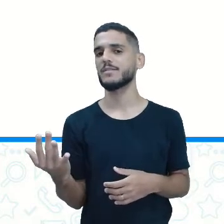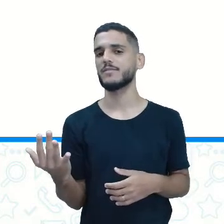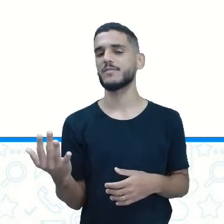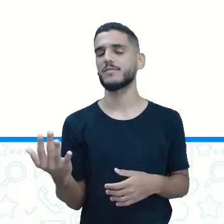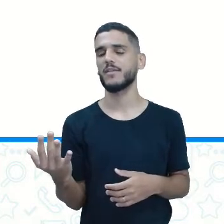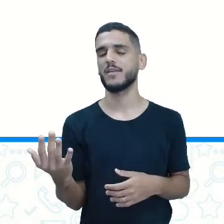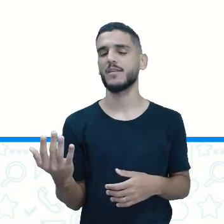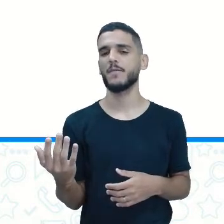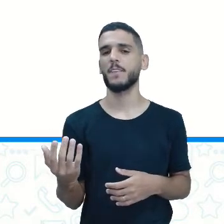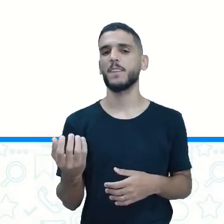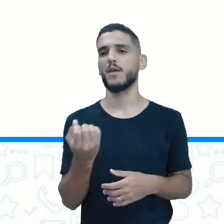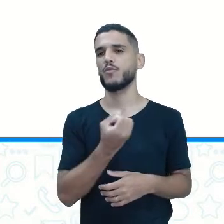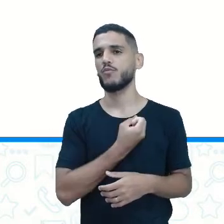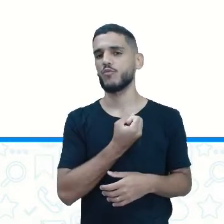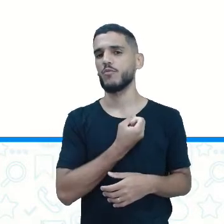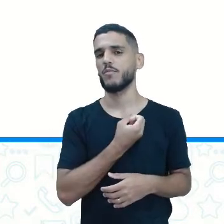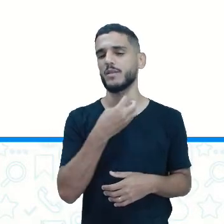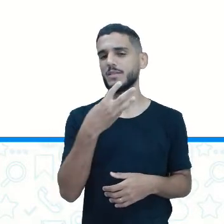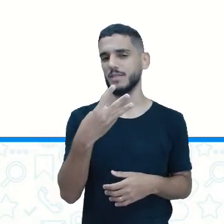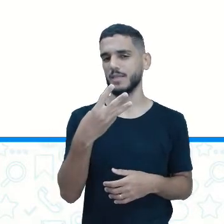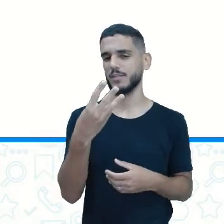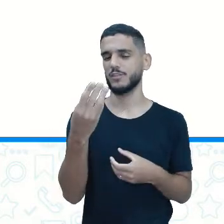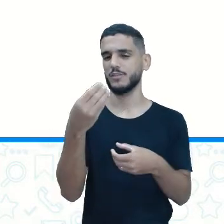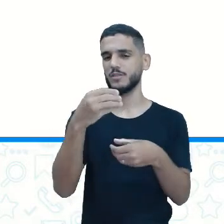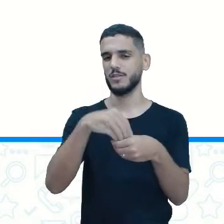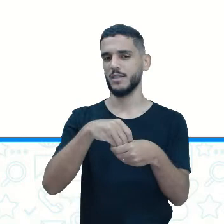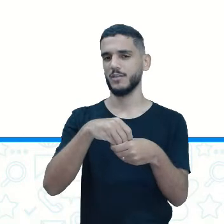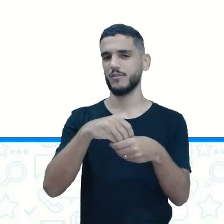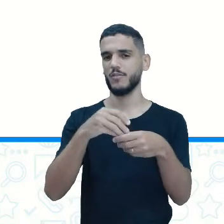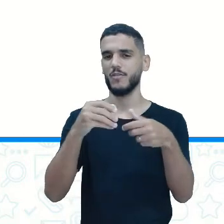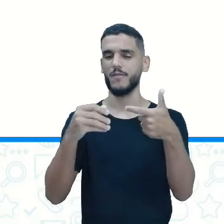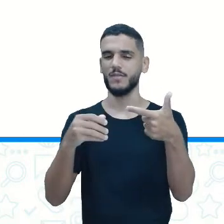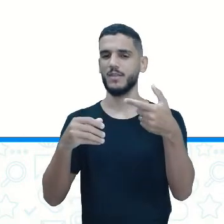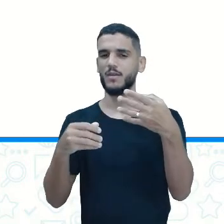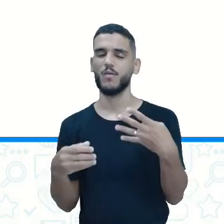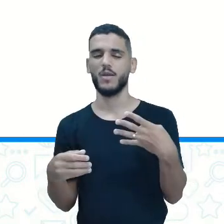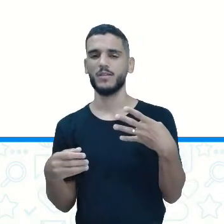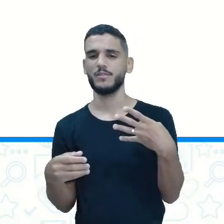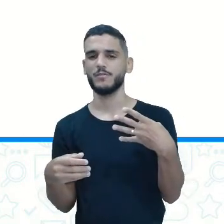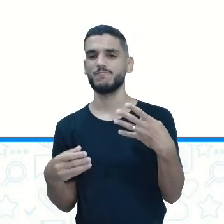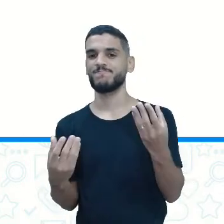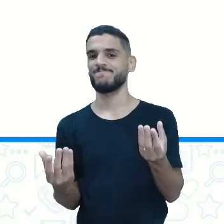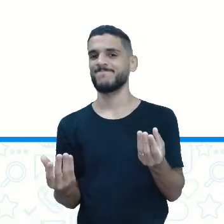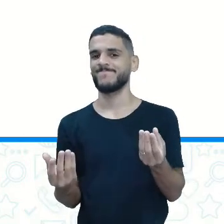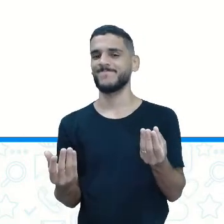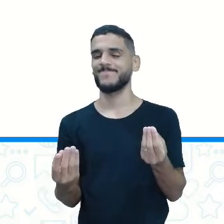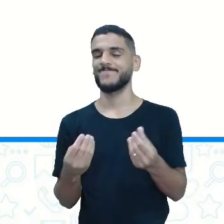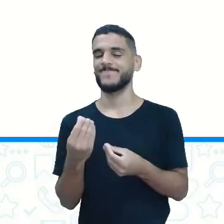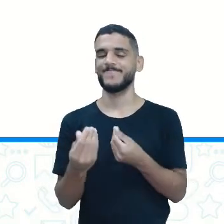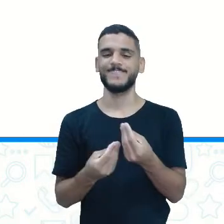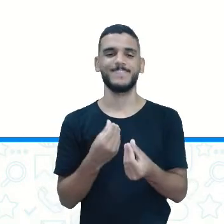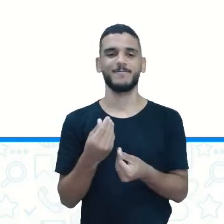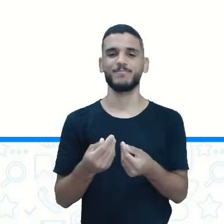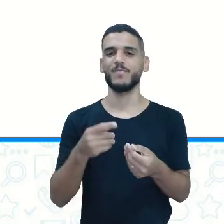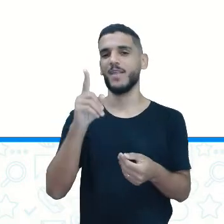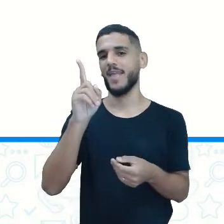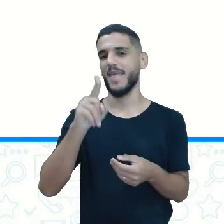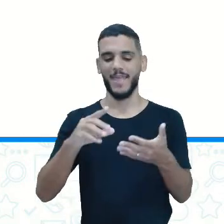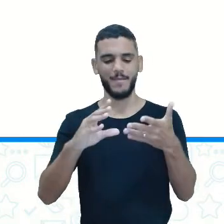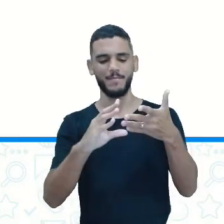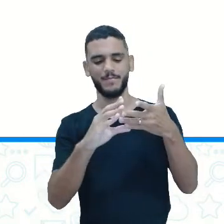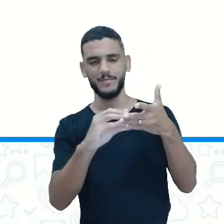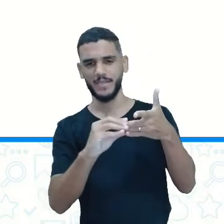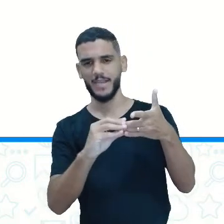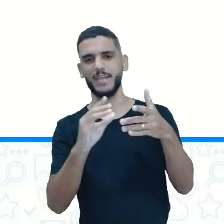Cabe dentro do 24? Exatamente 8 vezes. Quando a gente está falando aqui de divisão, a gente